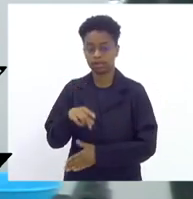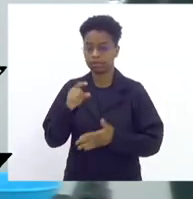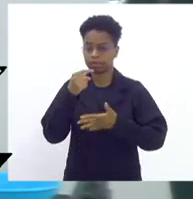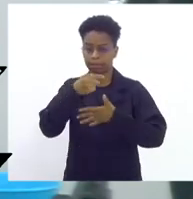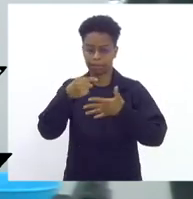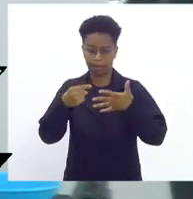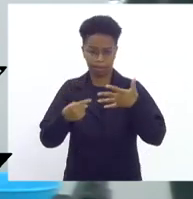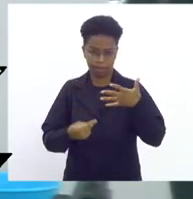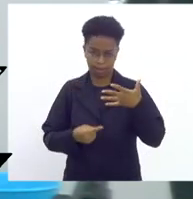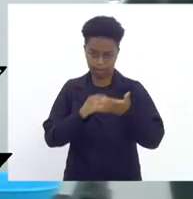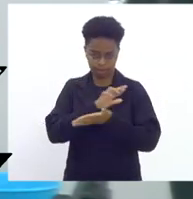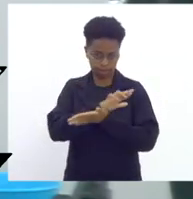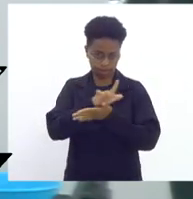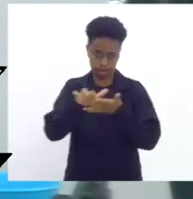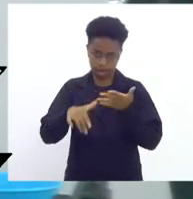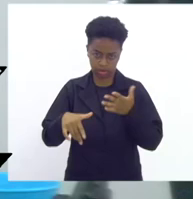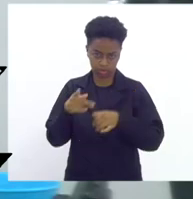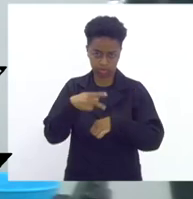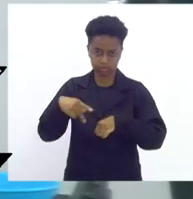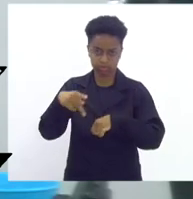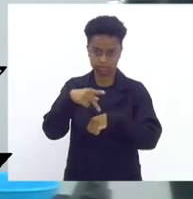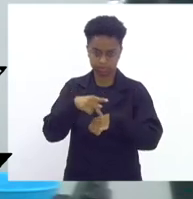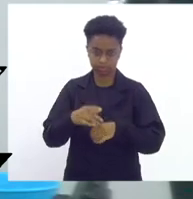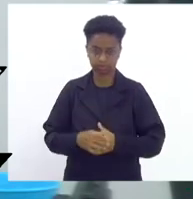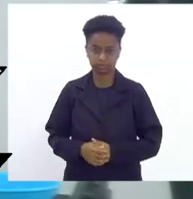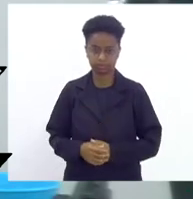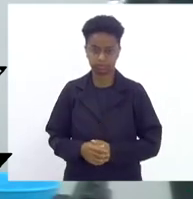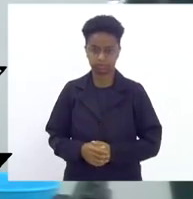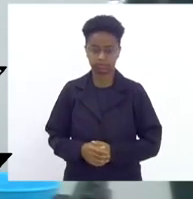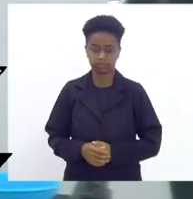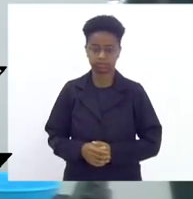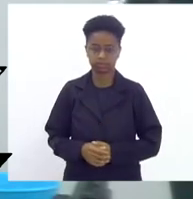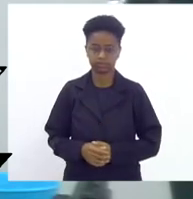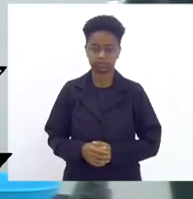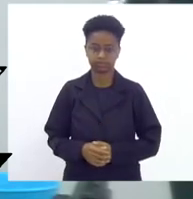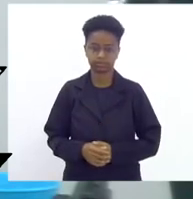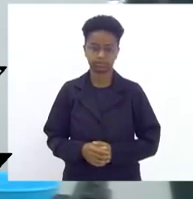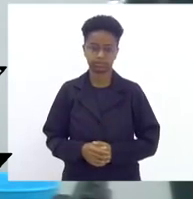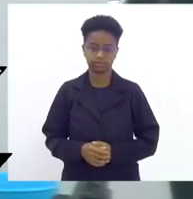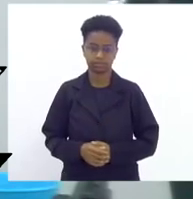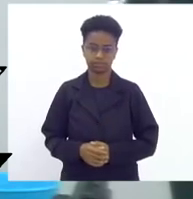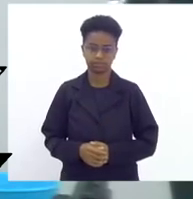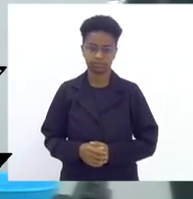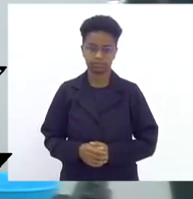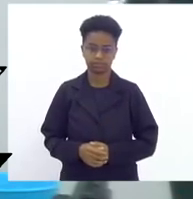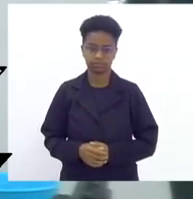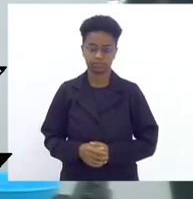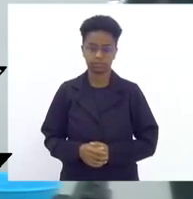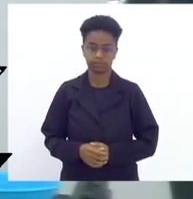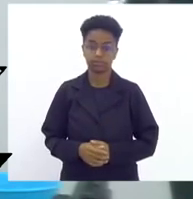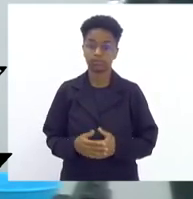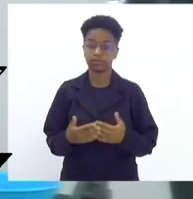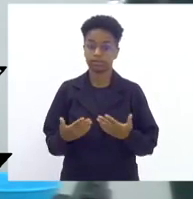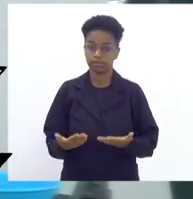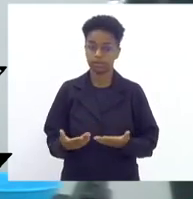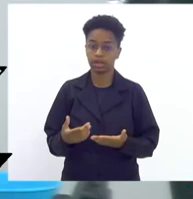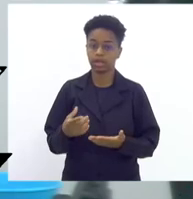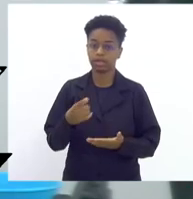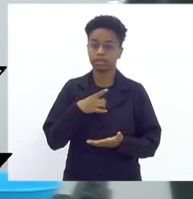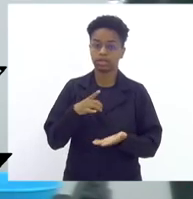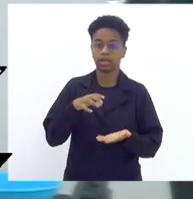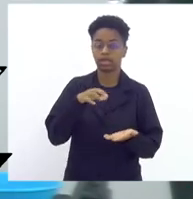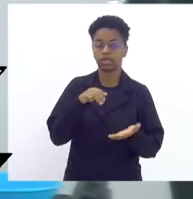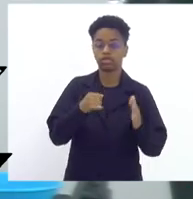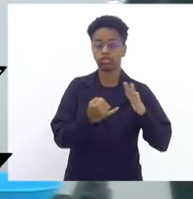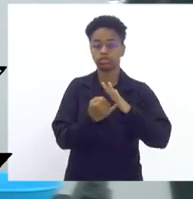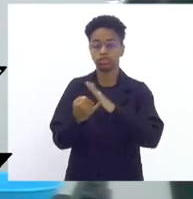Uganda Colômbia Honduras Cuba e a Venezuela porque instituições como